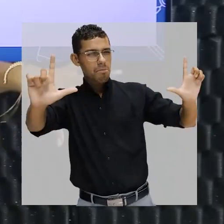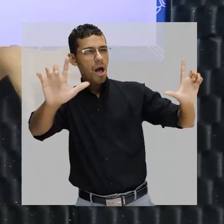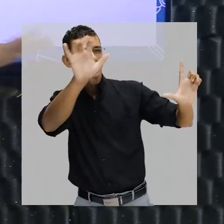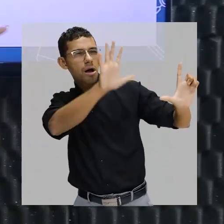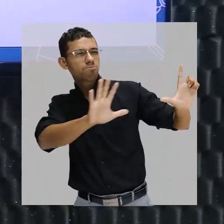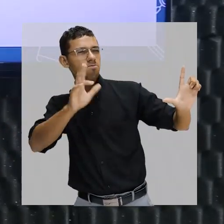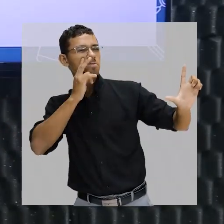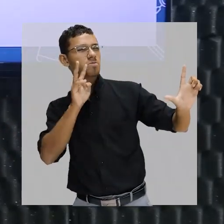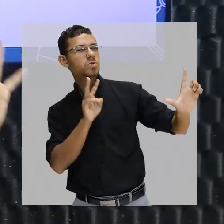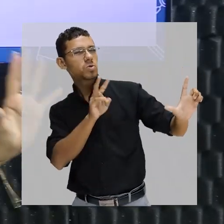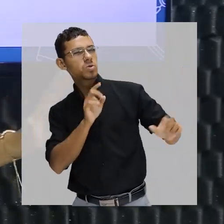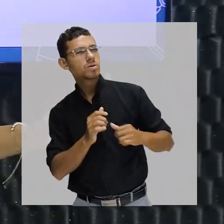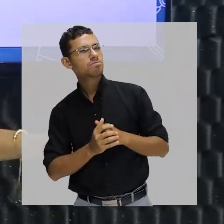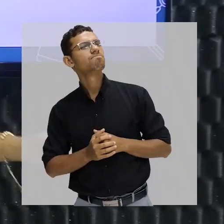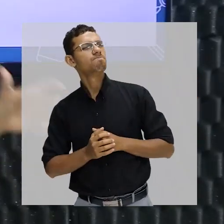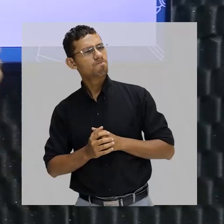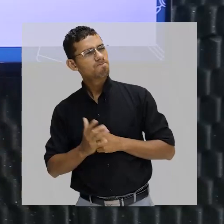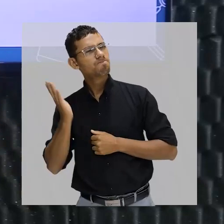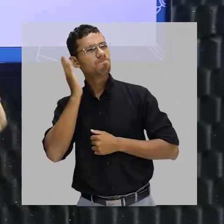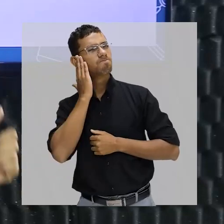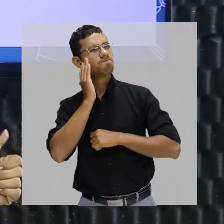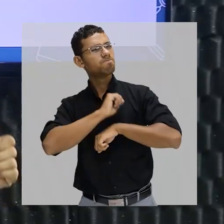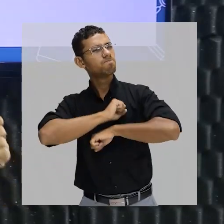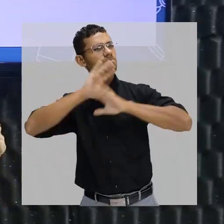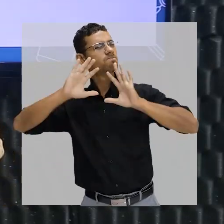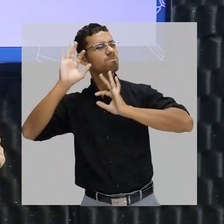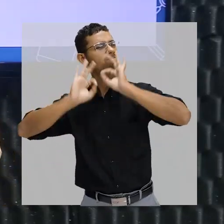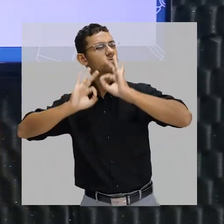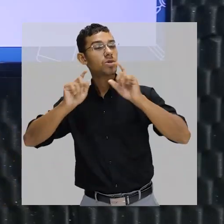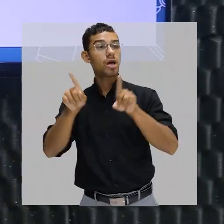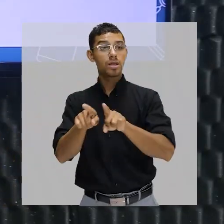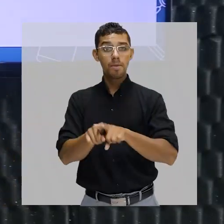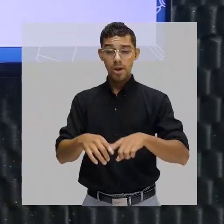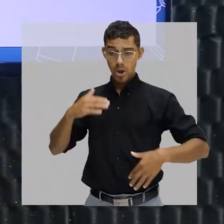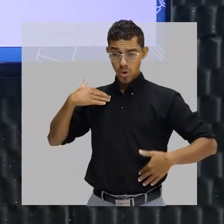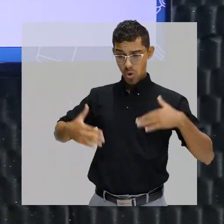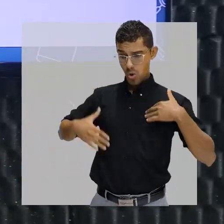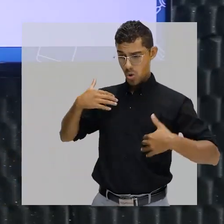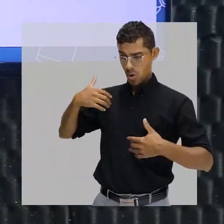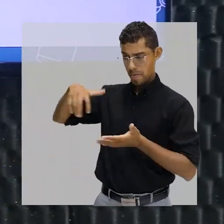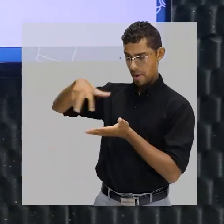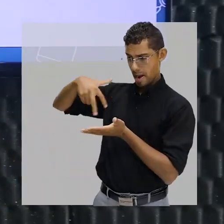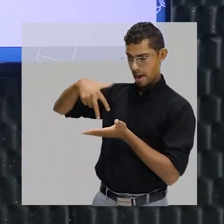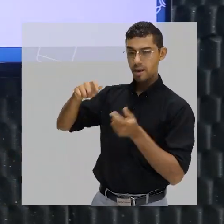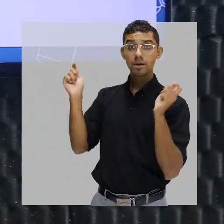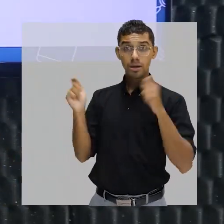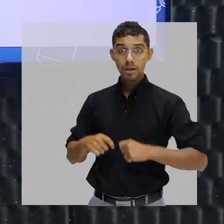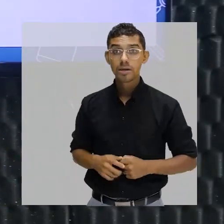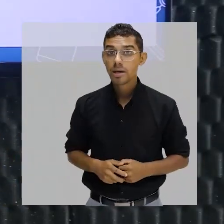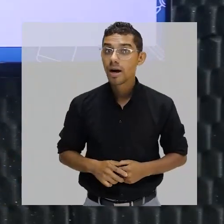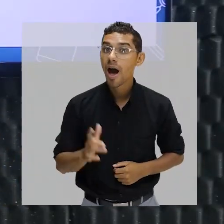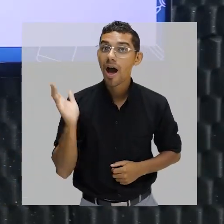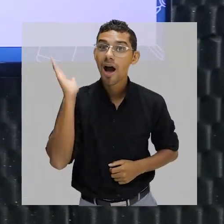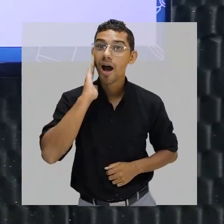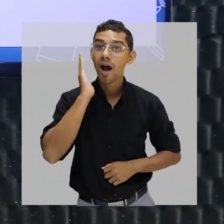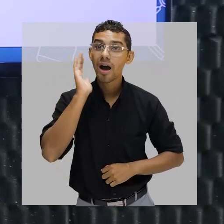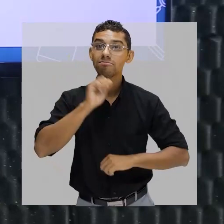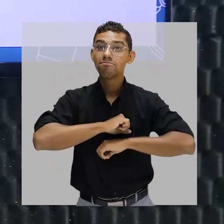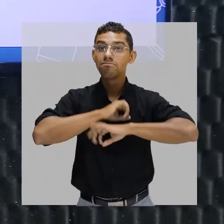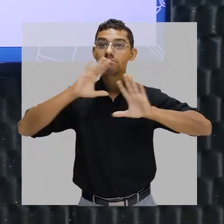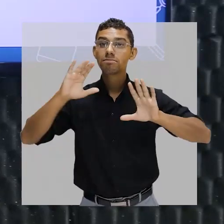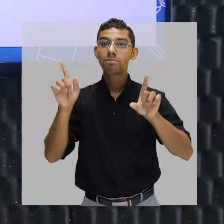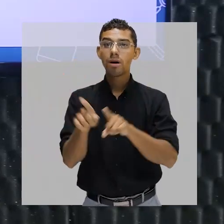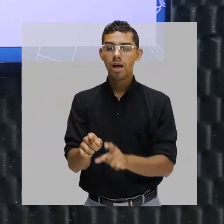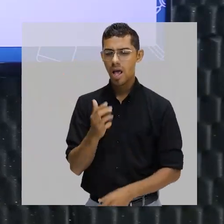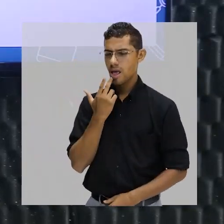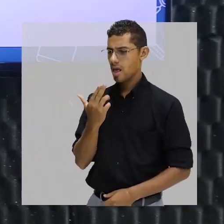também dos movimentos que fazemos com o corpo na dança, tá certo? Então, já a língua, como eu acabei de falar, você